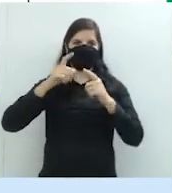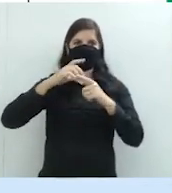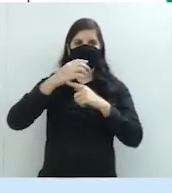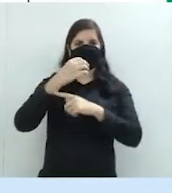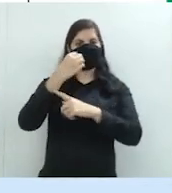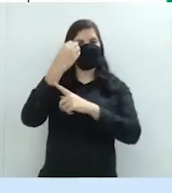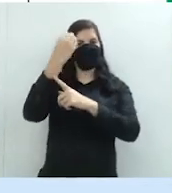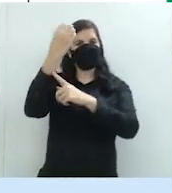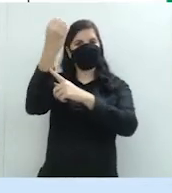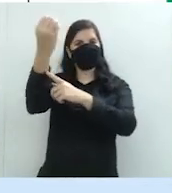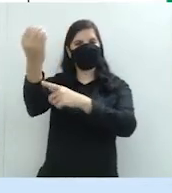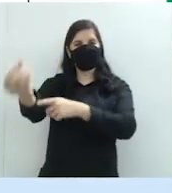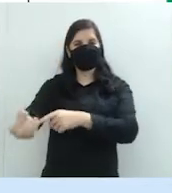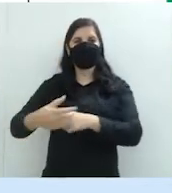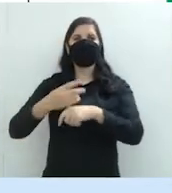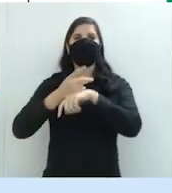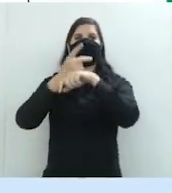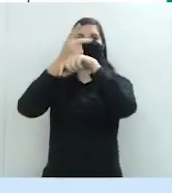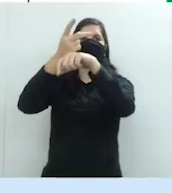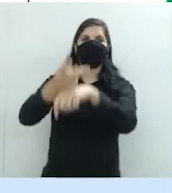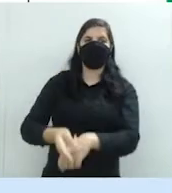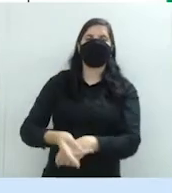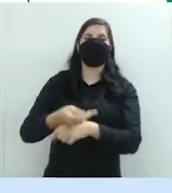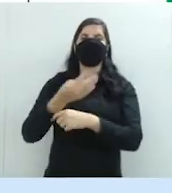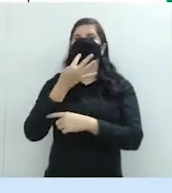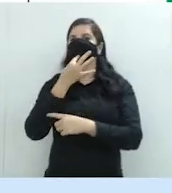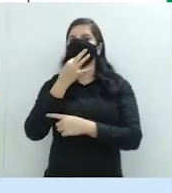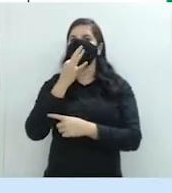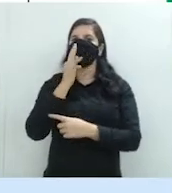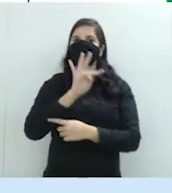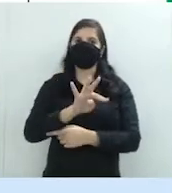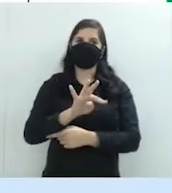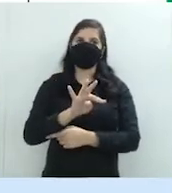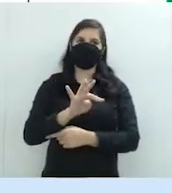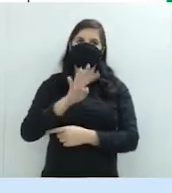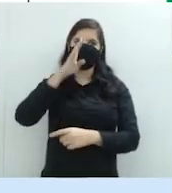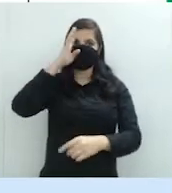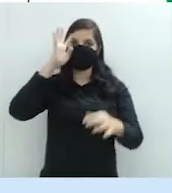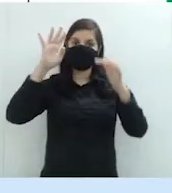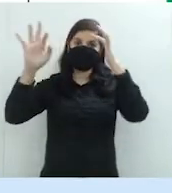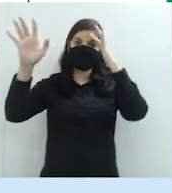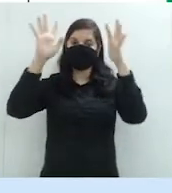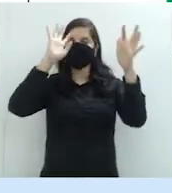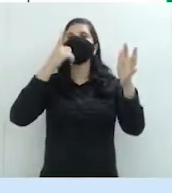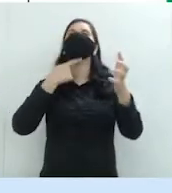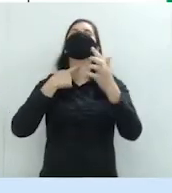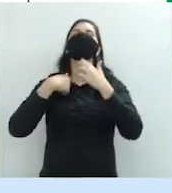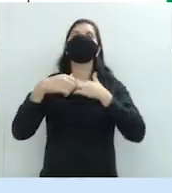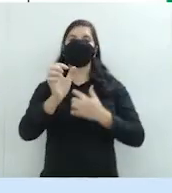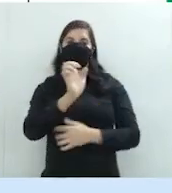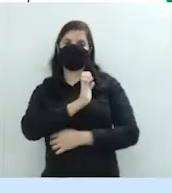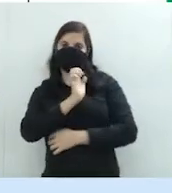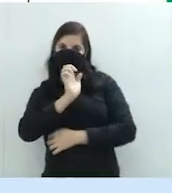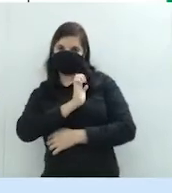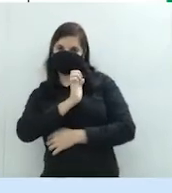Aventureiras, simplesmente a busca pelo desconhecido, sonhos e riquezas. Então, tudo